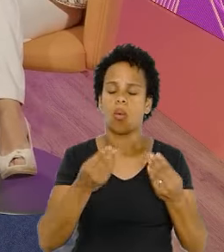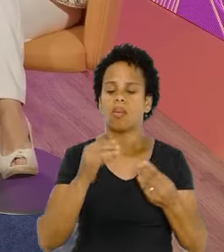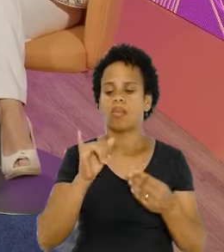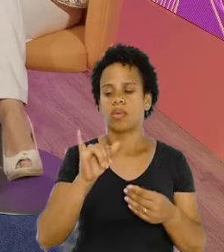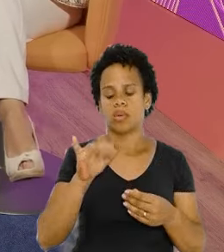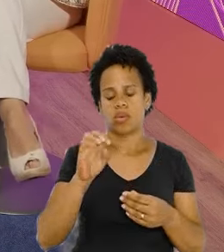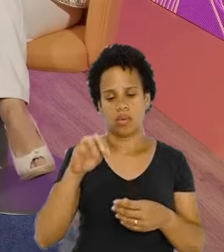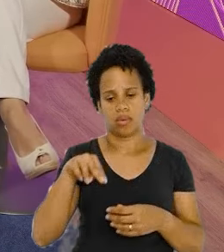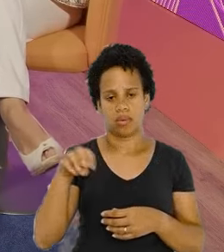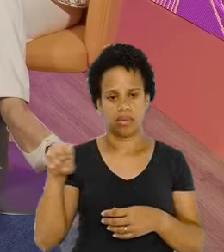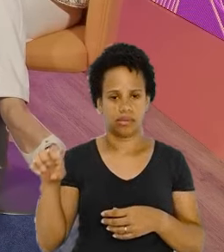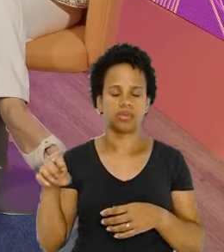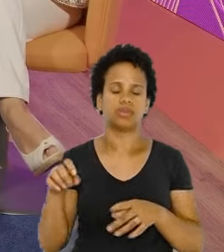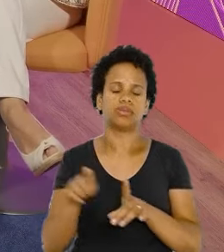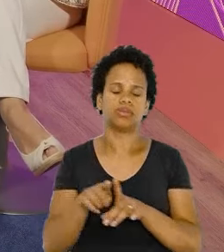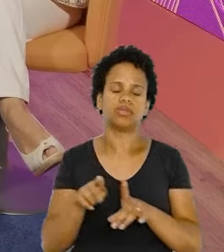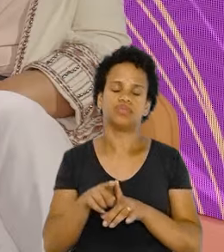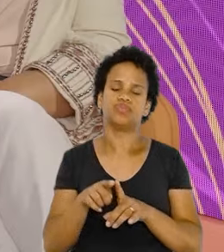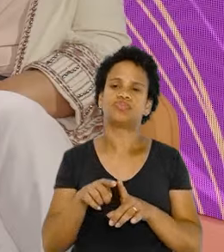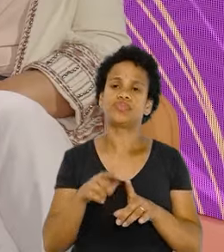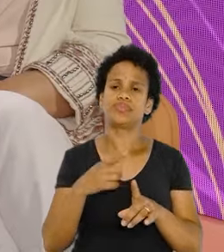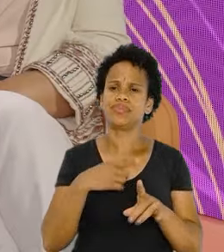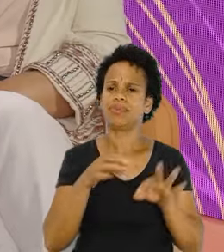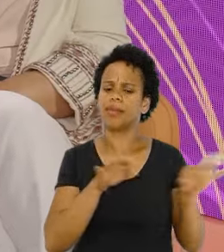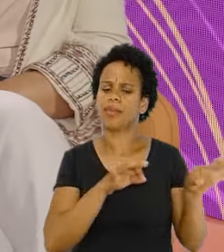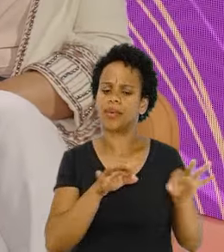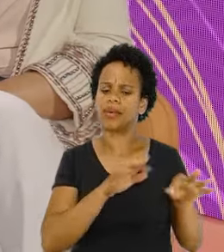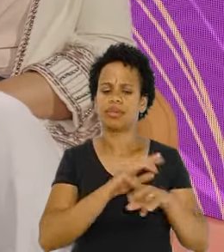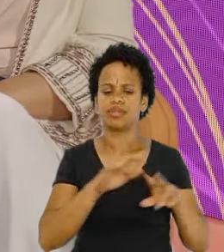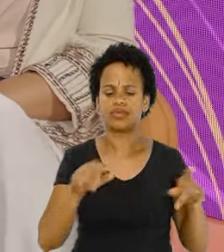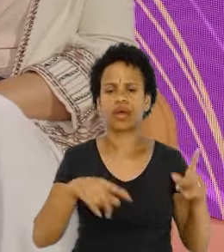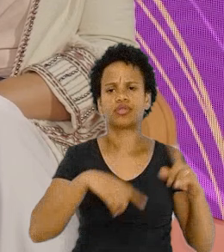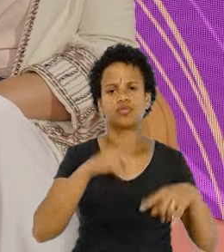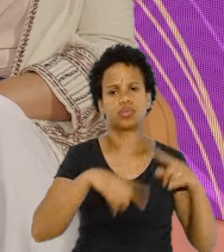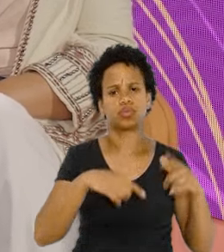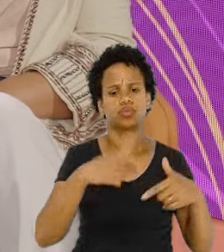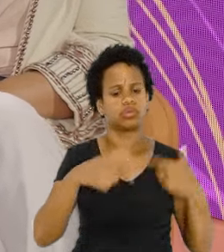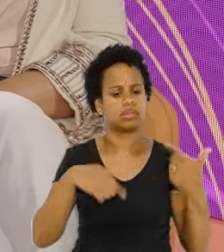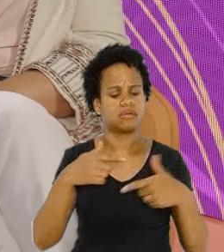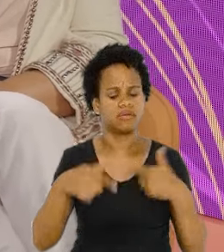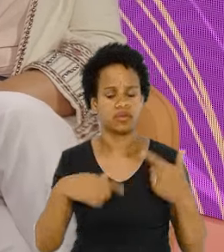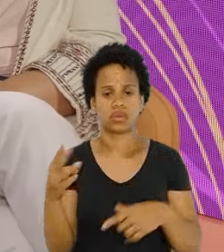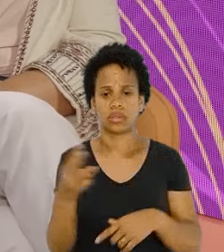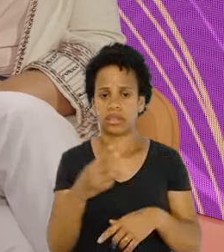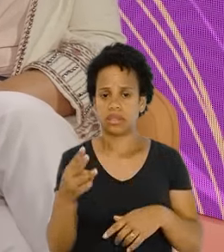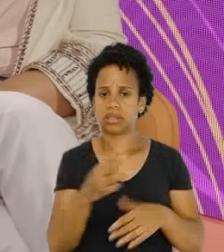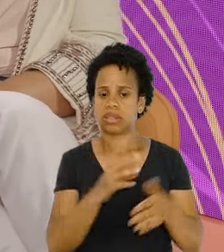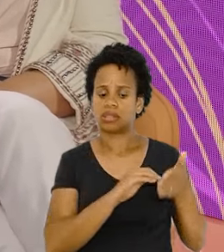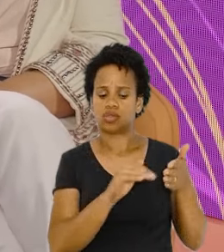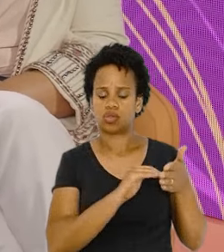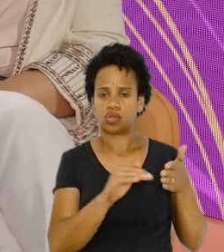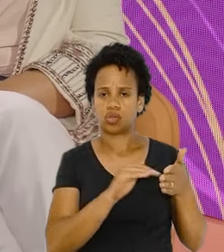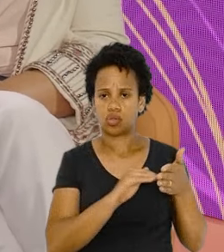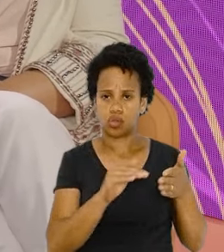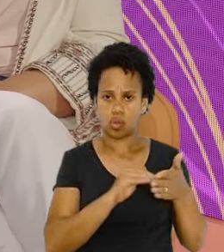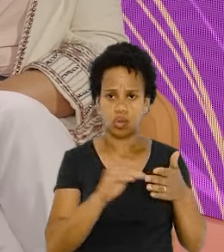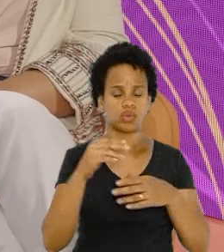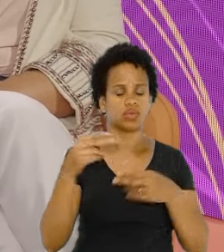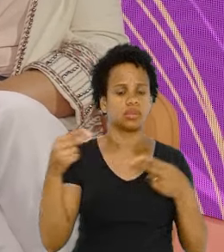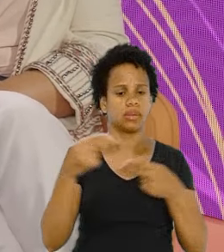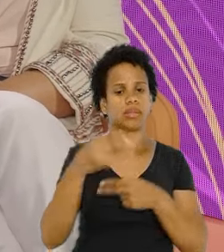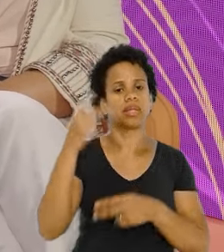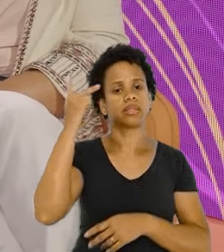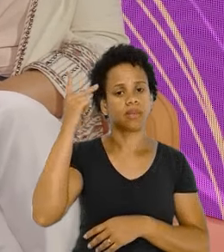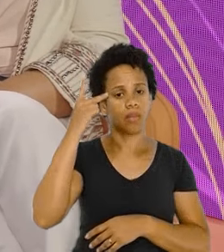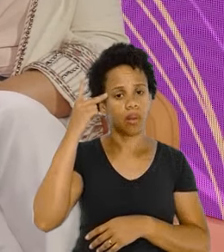sebrai ã nós temos inúmeros programas produtos e serviços nos 33 escritórios do sebrai São